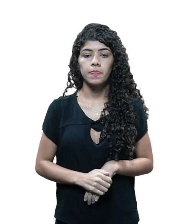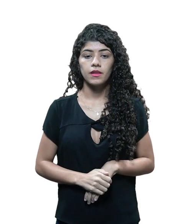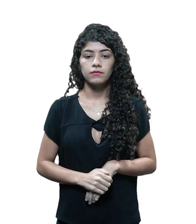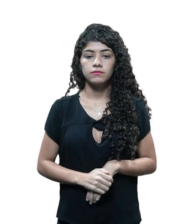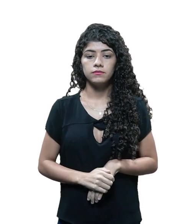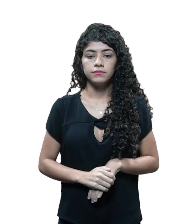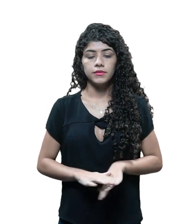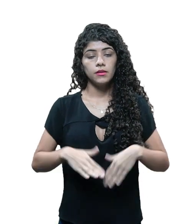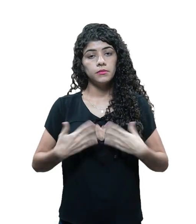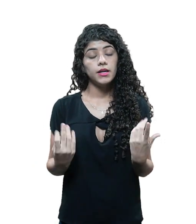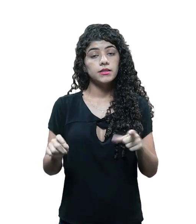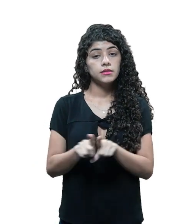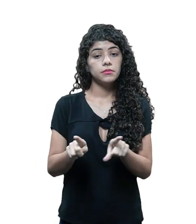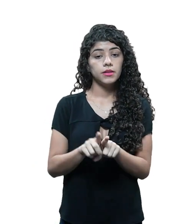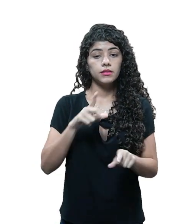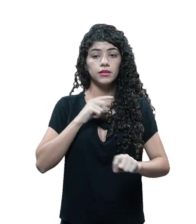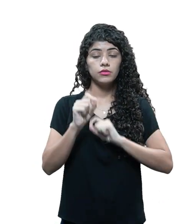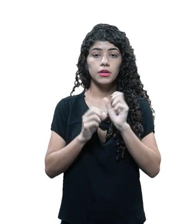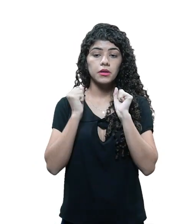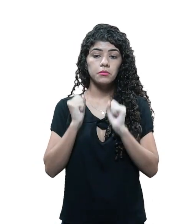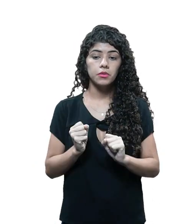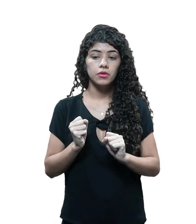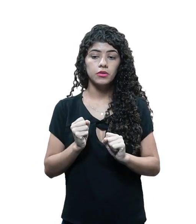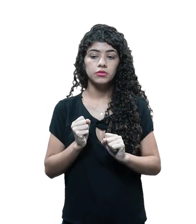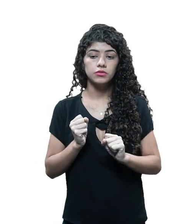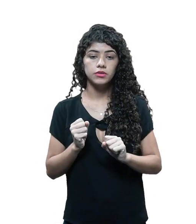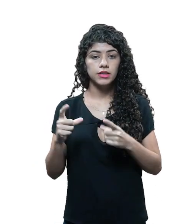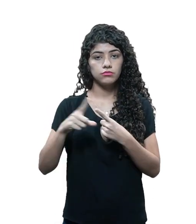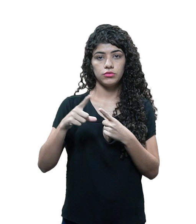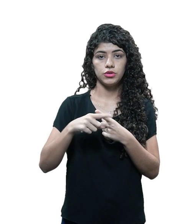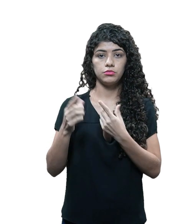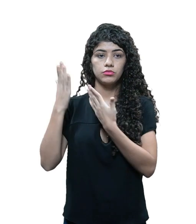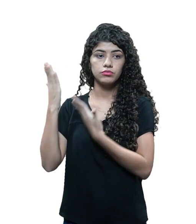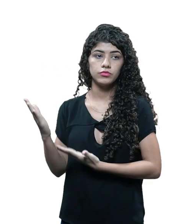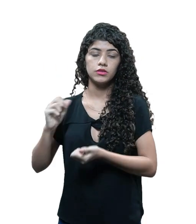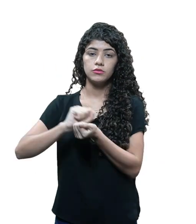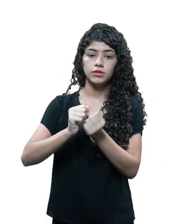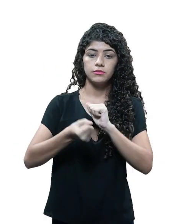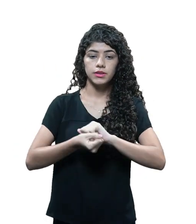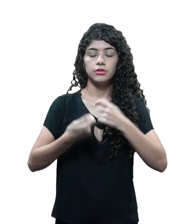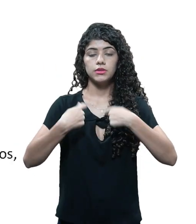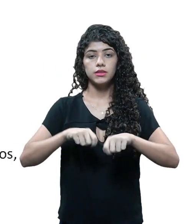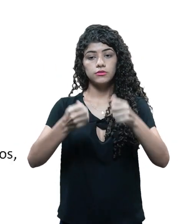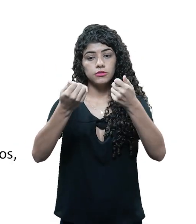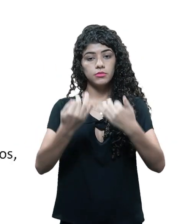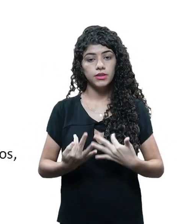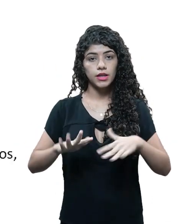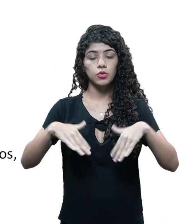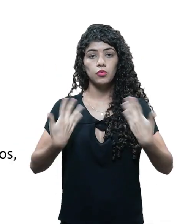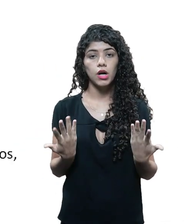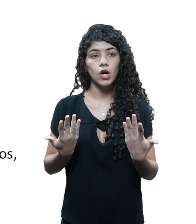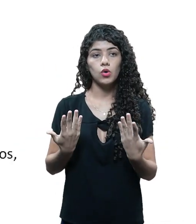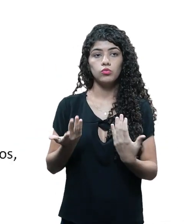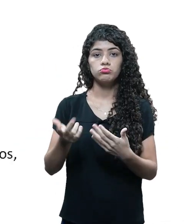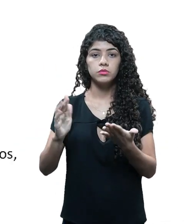sublinhado. Só que também tem algumas coisinhas que fogem a esse tipo de capa. Se for um roteiro adaptado, eu preciso dizer de